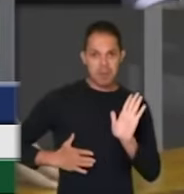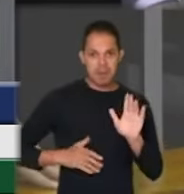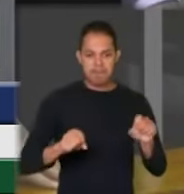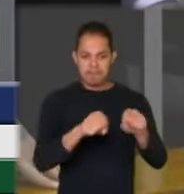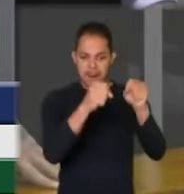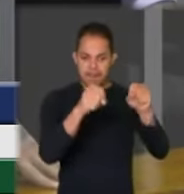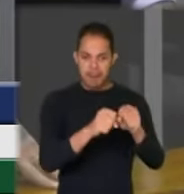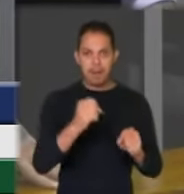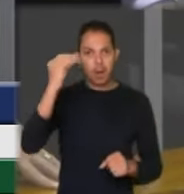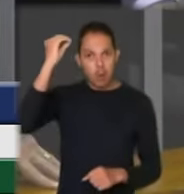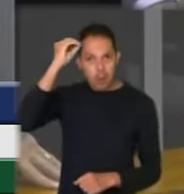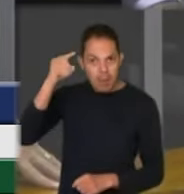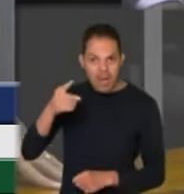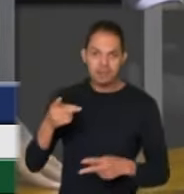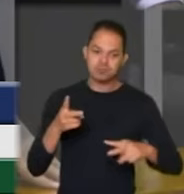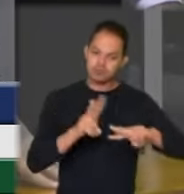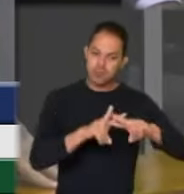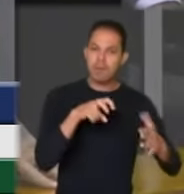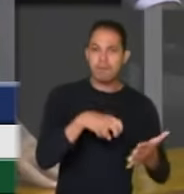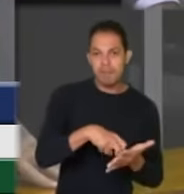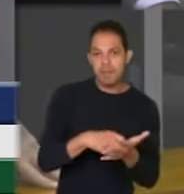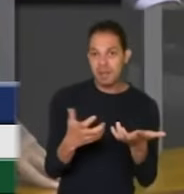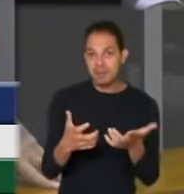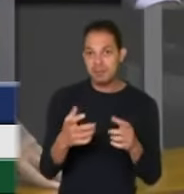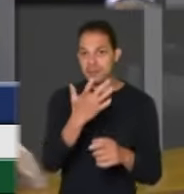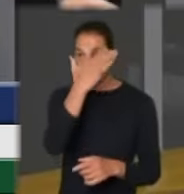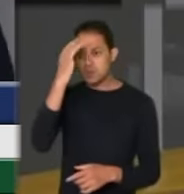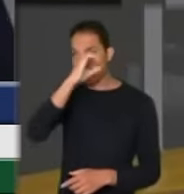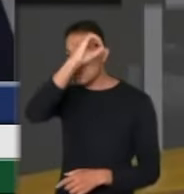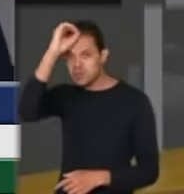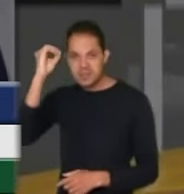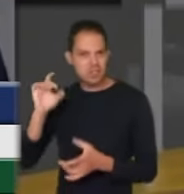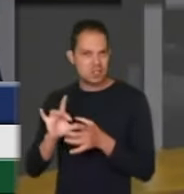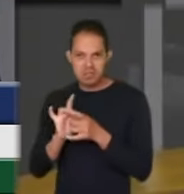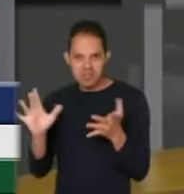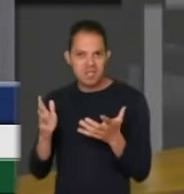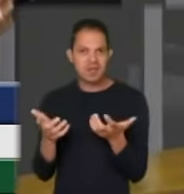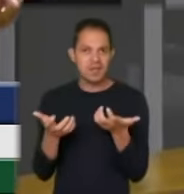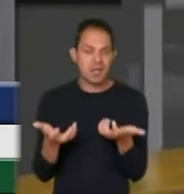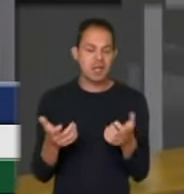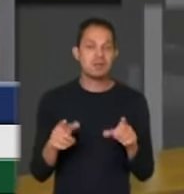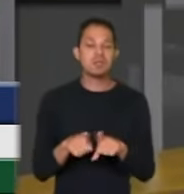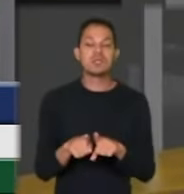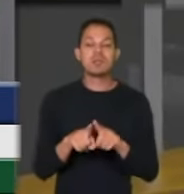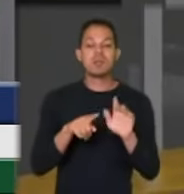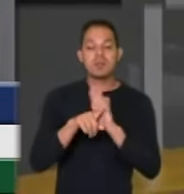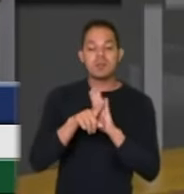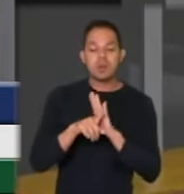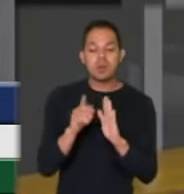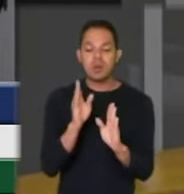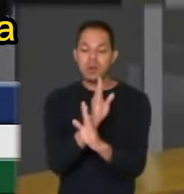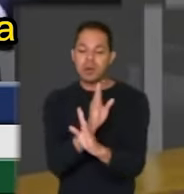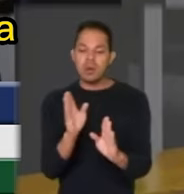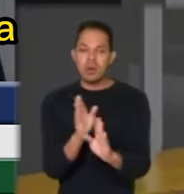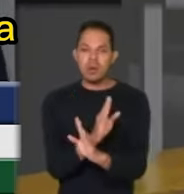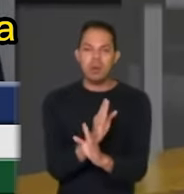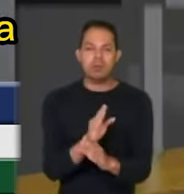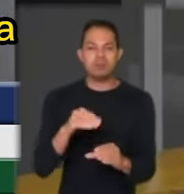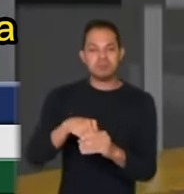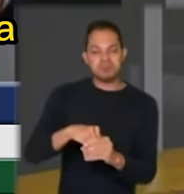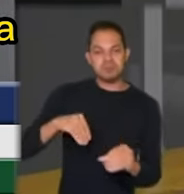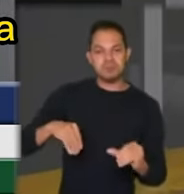penalizado, mas os inocentes serão absolvidos. E queremos também apurar se há negligência, se